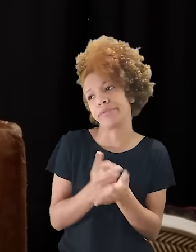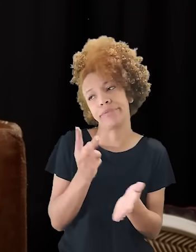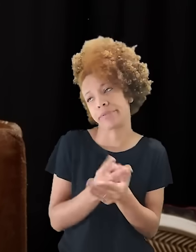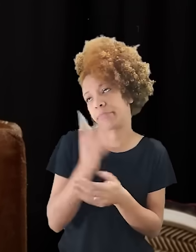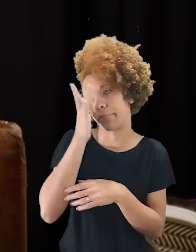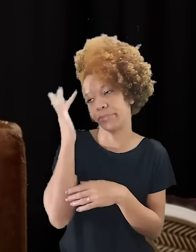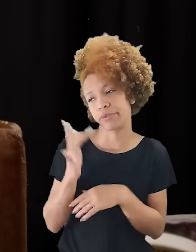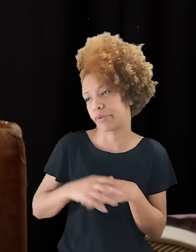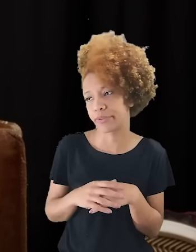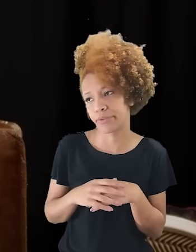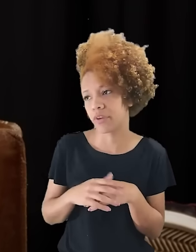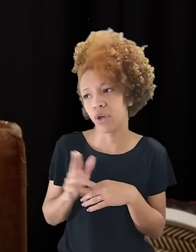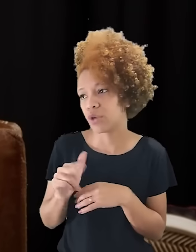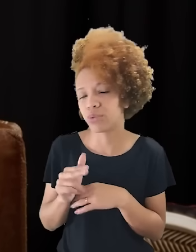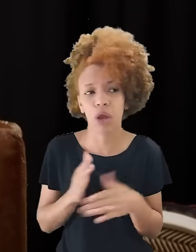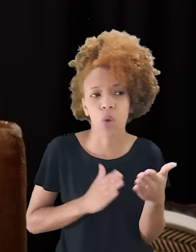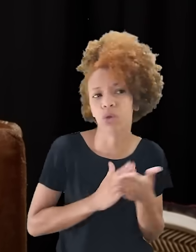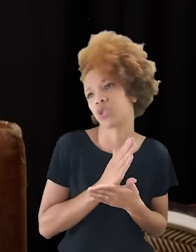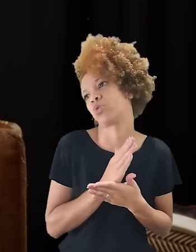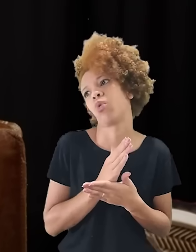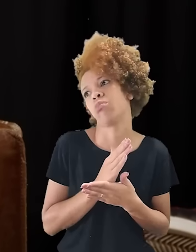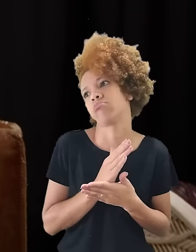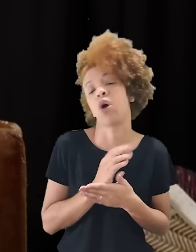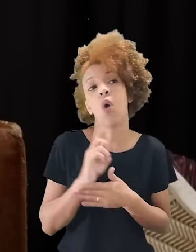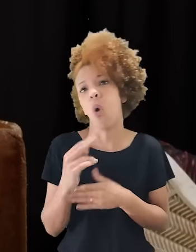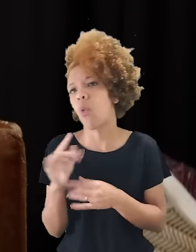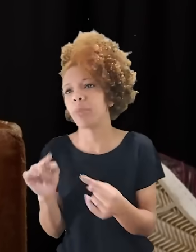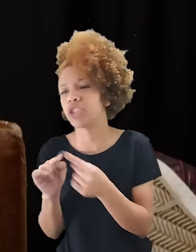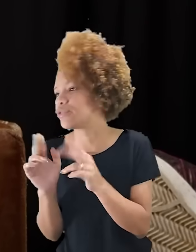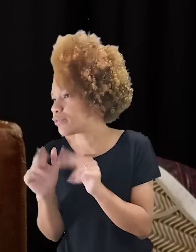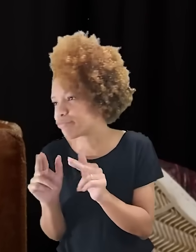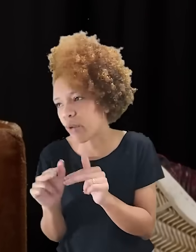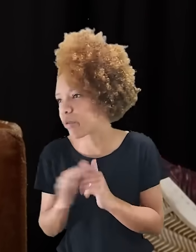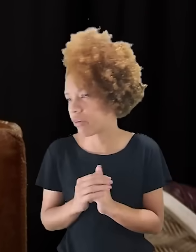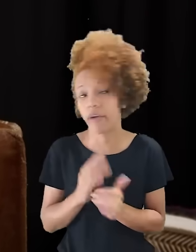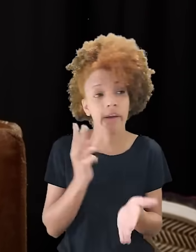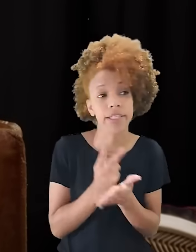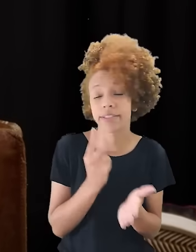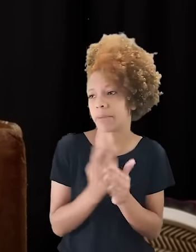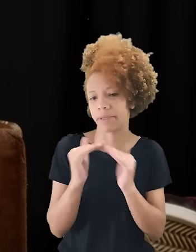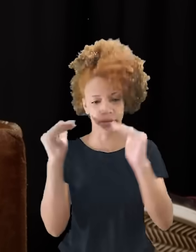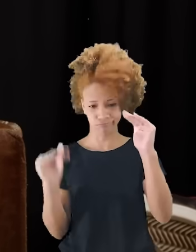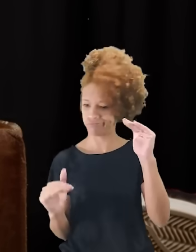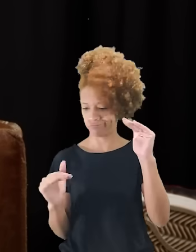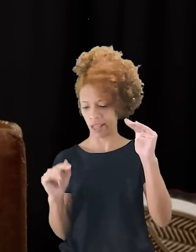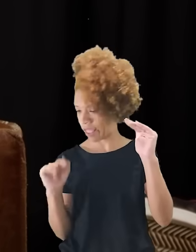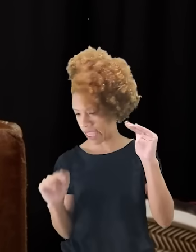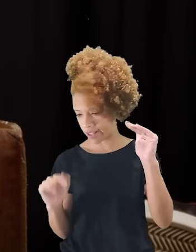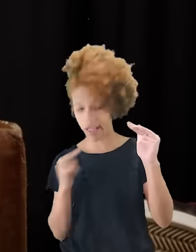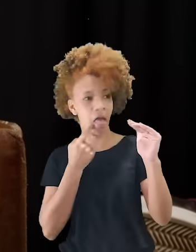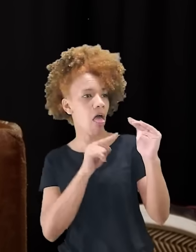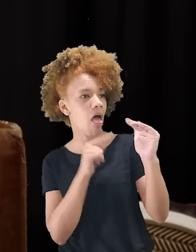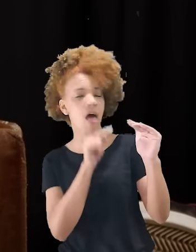sempre é alguém que nunca ou conquistou o que você conquistou ou atingiu o seu objetivo é sempre alguém que tá aqui nunca é